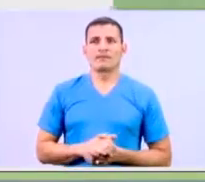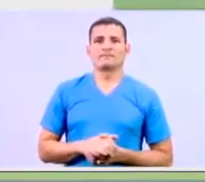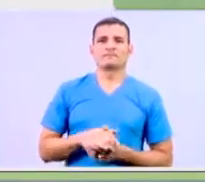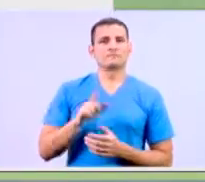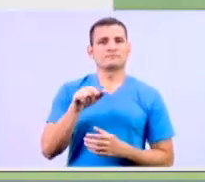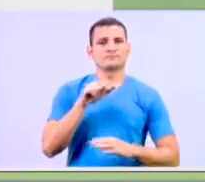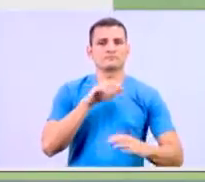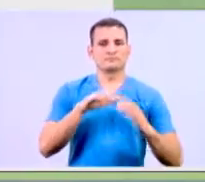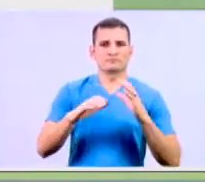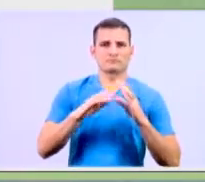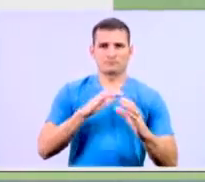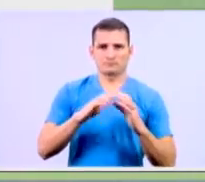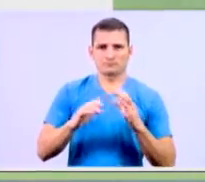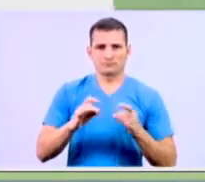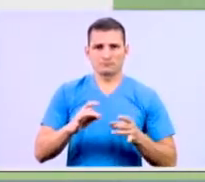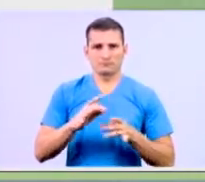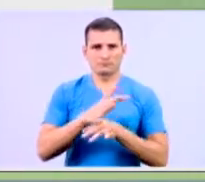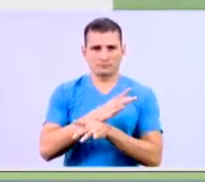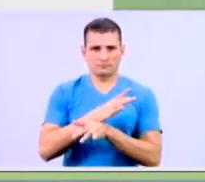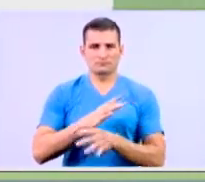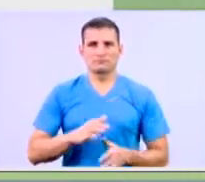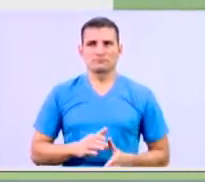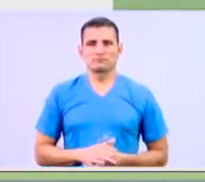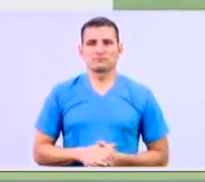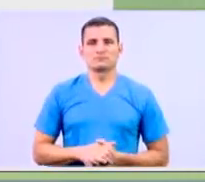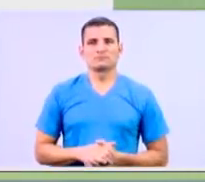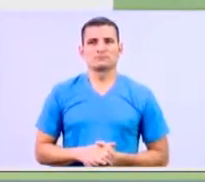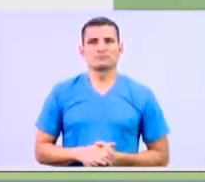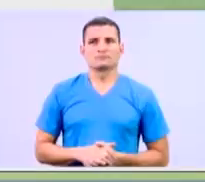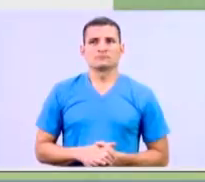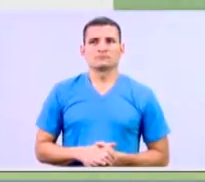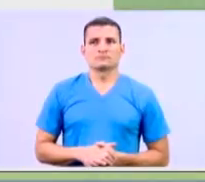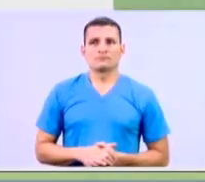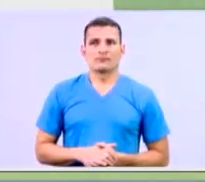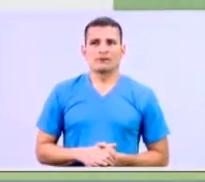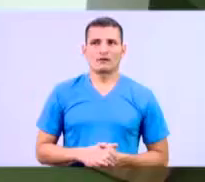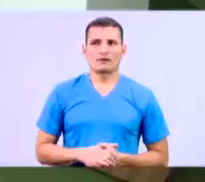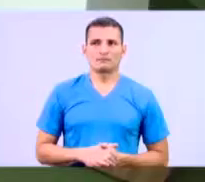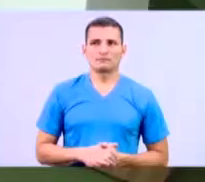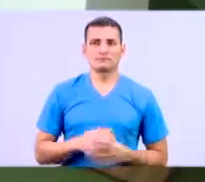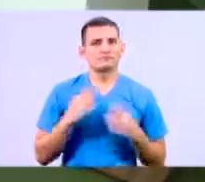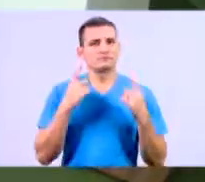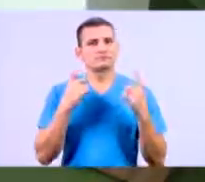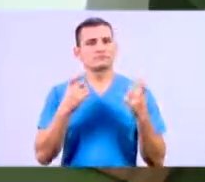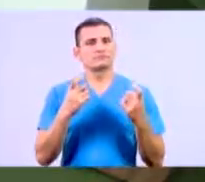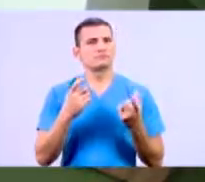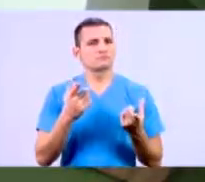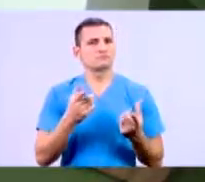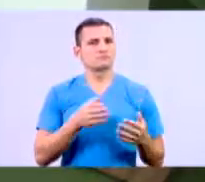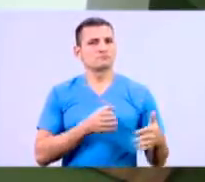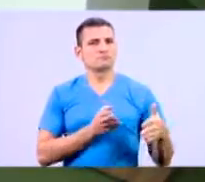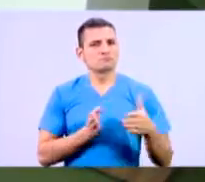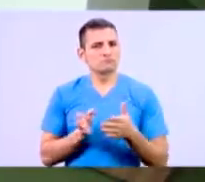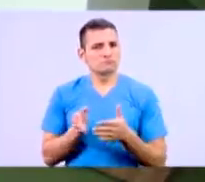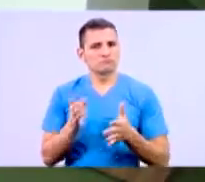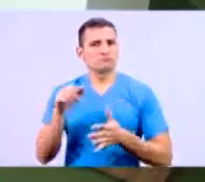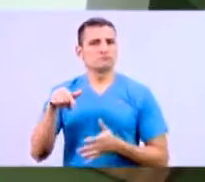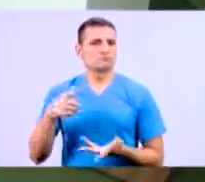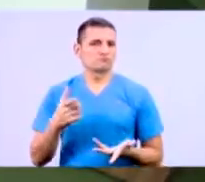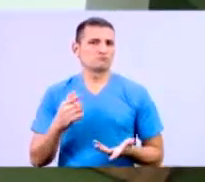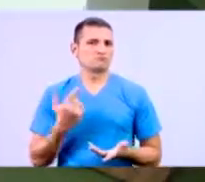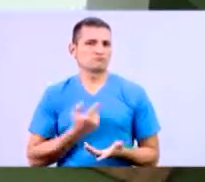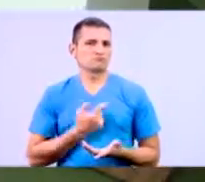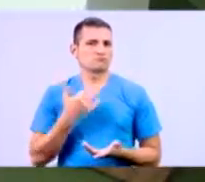comunicação praticamente completa, certo? E é interessante, professor, que a gente fez um caminho que é o dia a dia. A gente está aí no celular e a